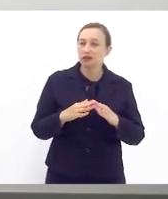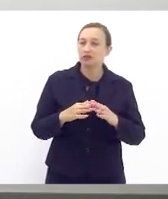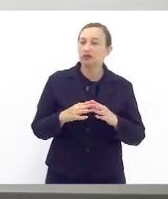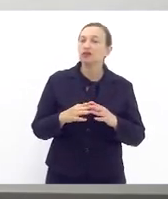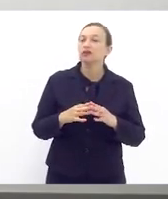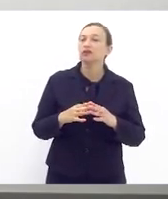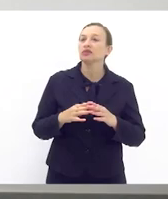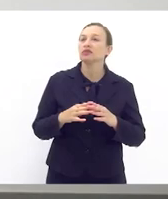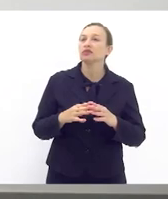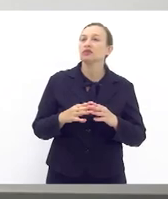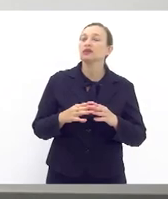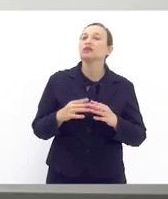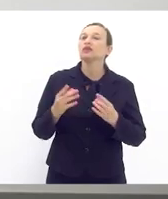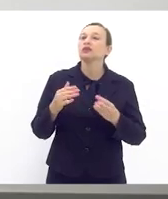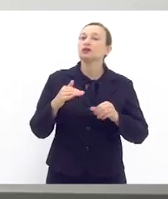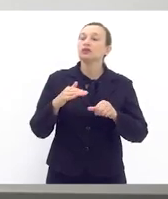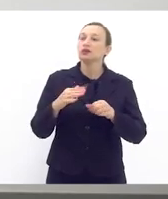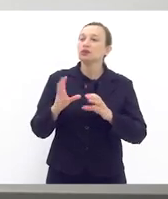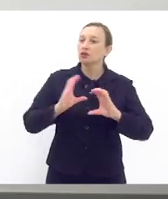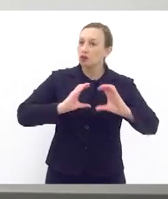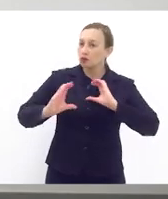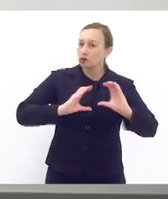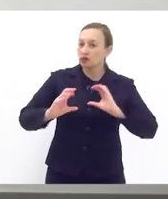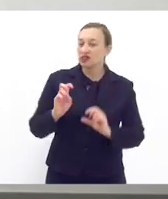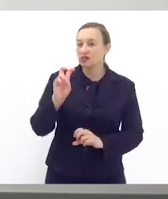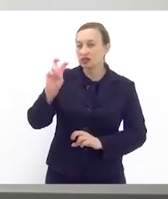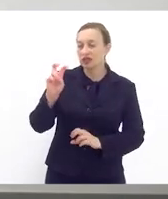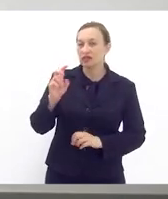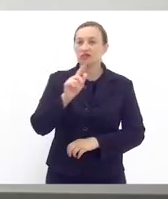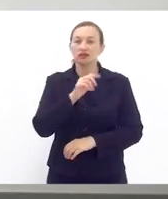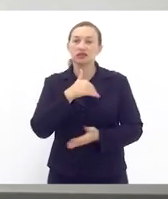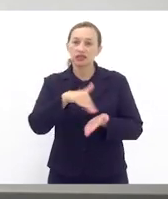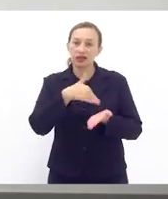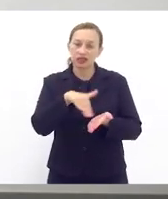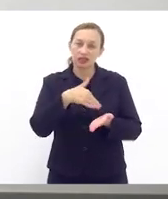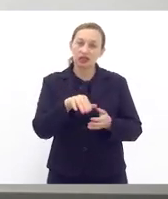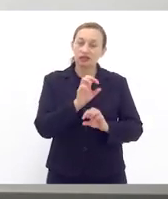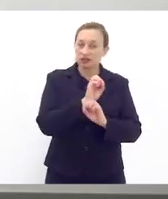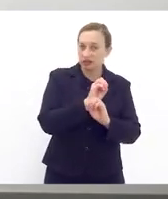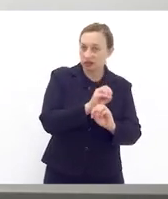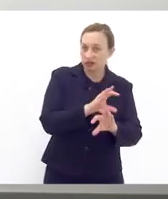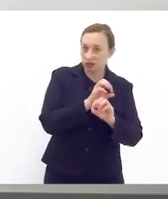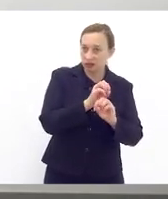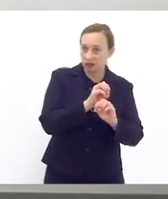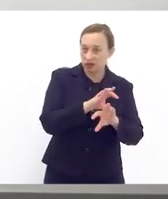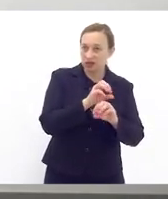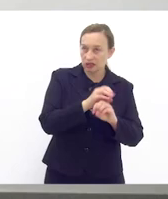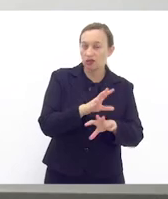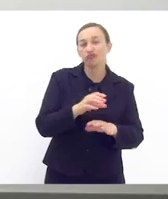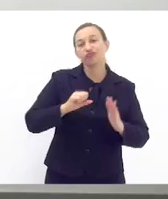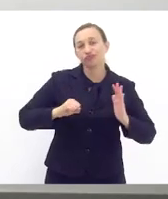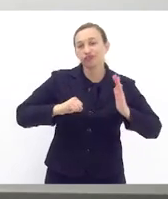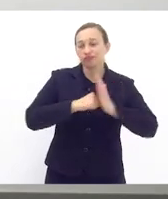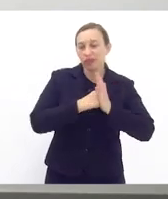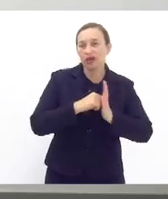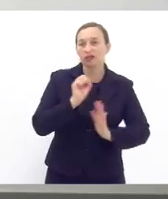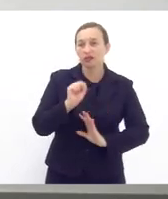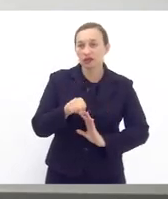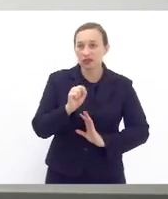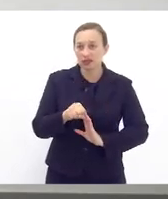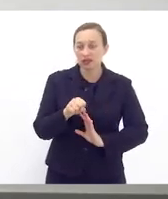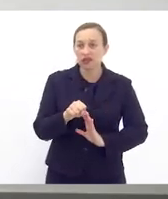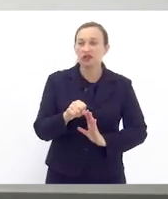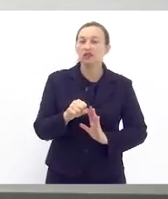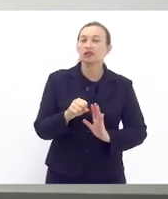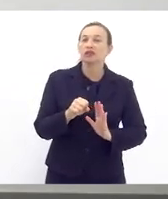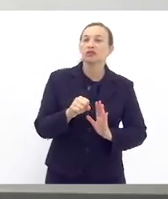com cinco secretários de educação é óbvio que isso causa um impacto exatamente nas diretrizes